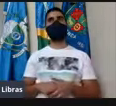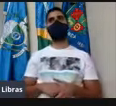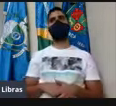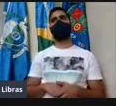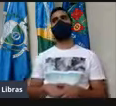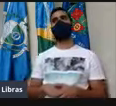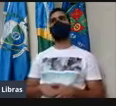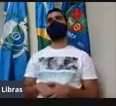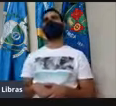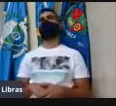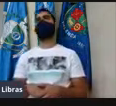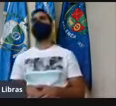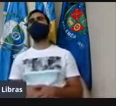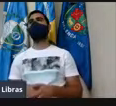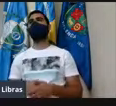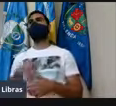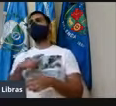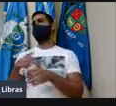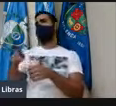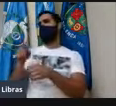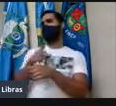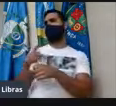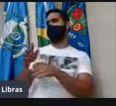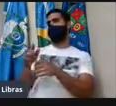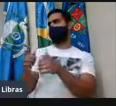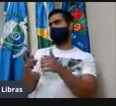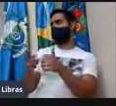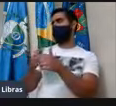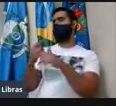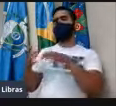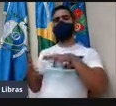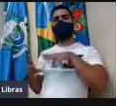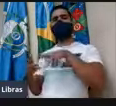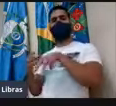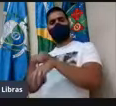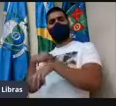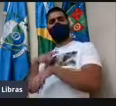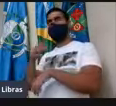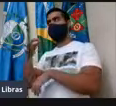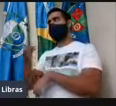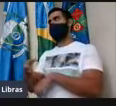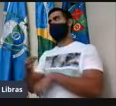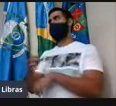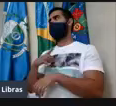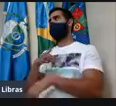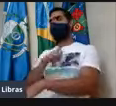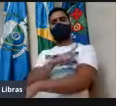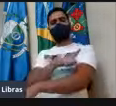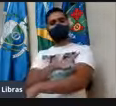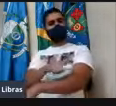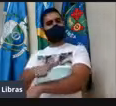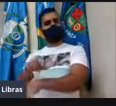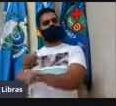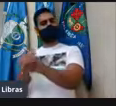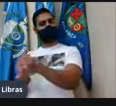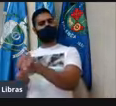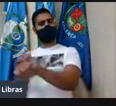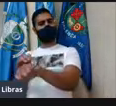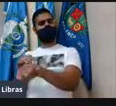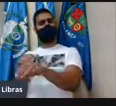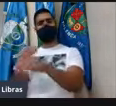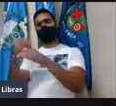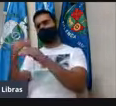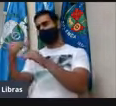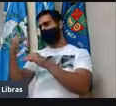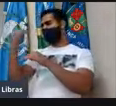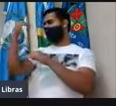de um país de primeiro mundo, eu tenho certeza que a educação nossa estará num nível